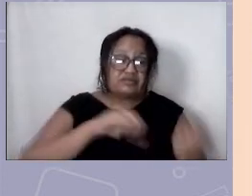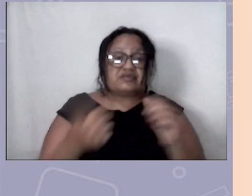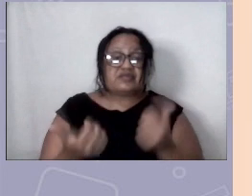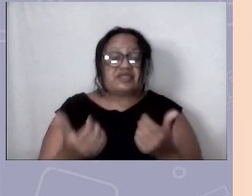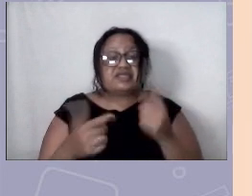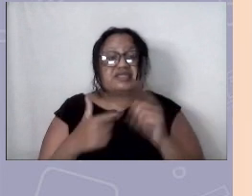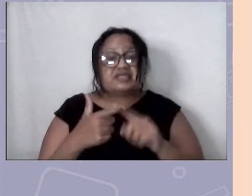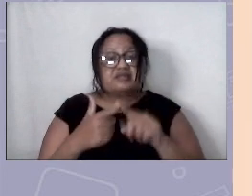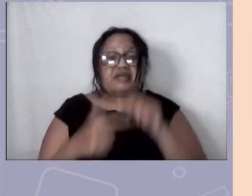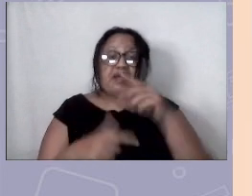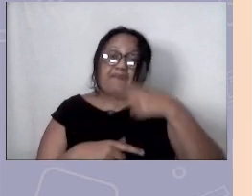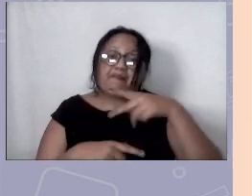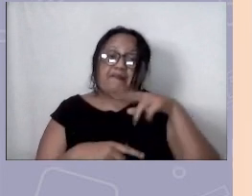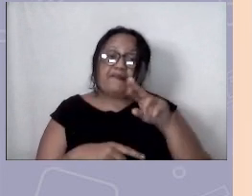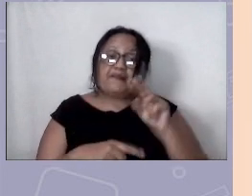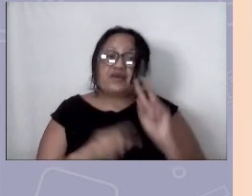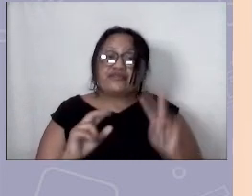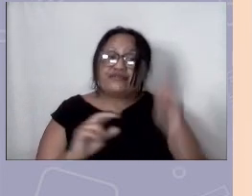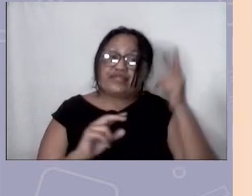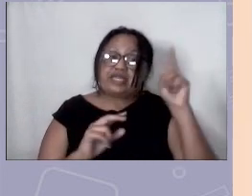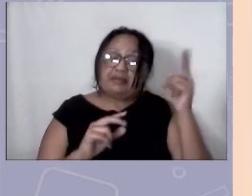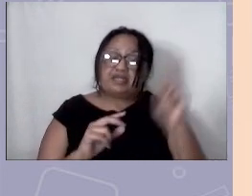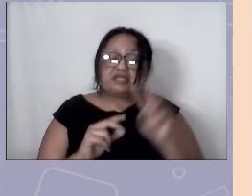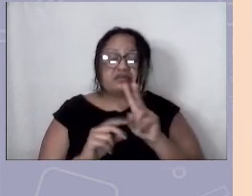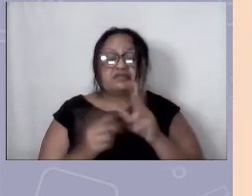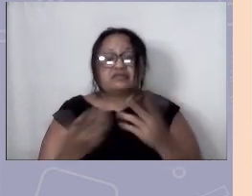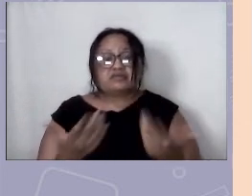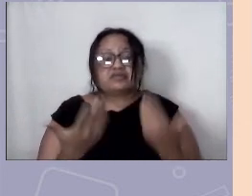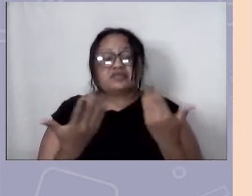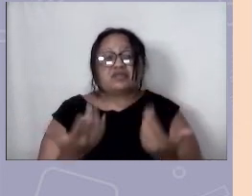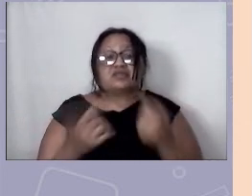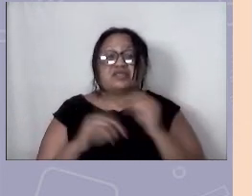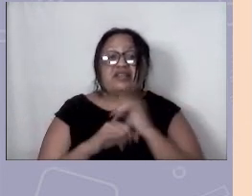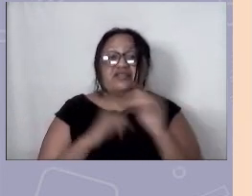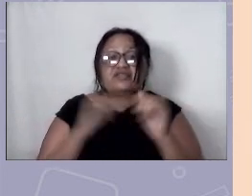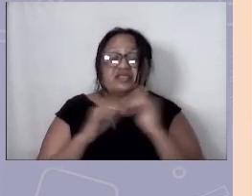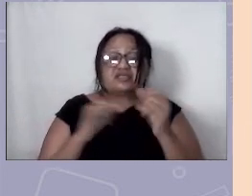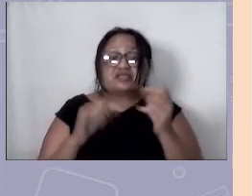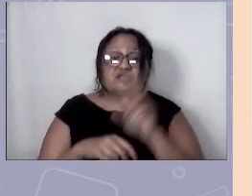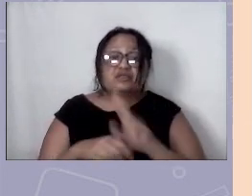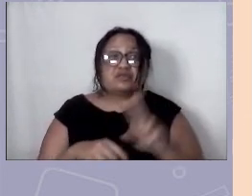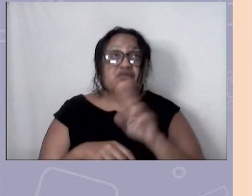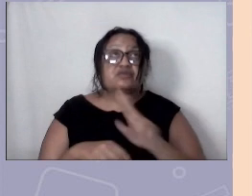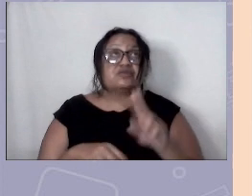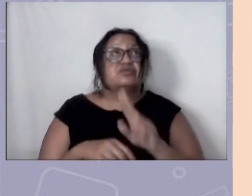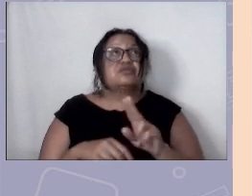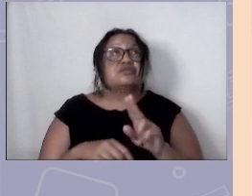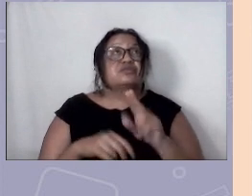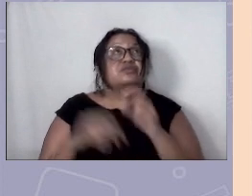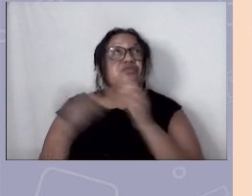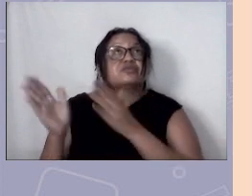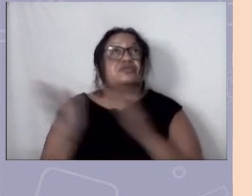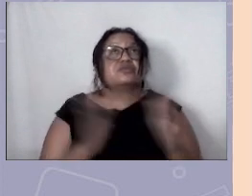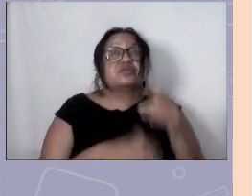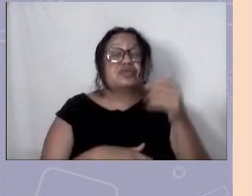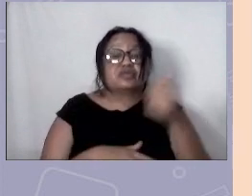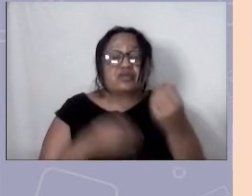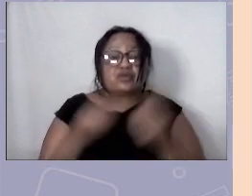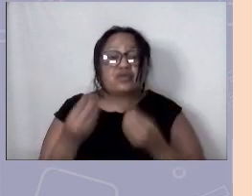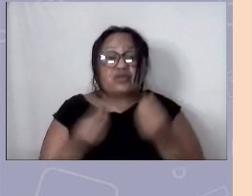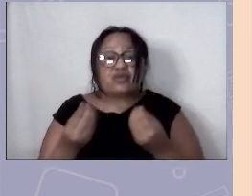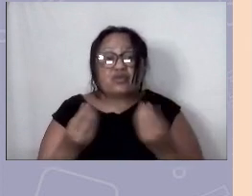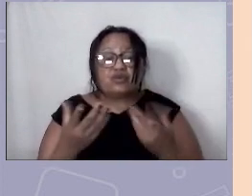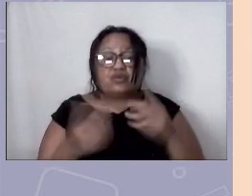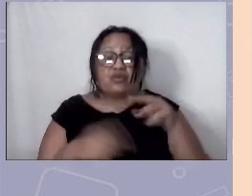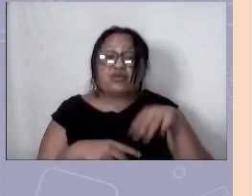relembrar o processo então ele está dizendo que se a gente usar essa sequência 1 como molde para produzir o RNA mensageiro